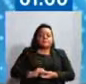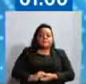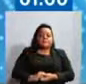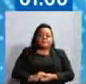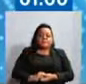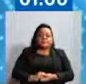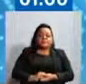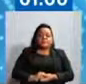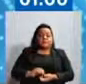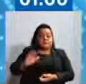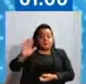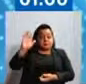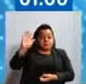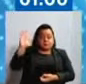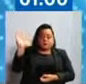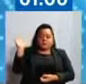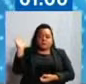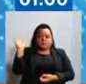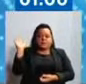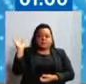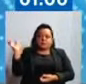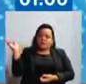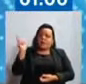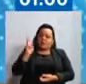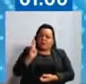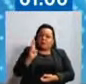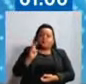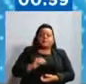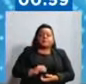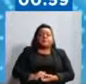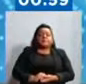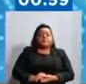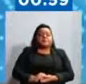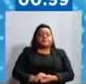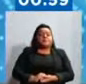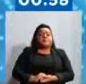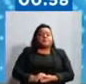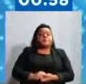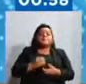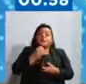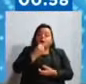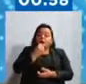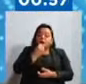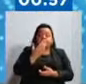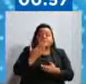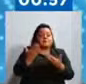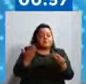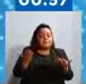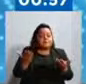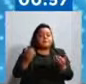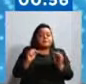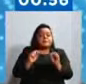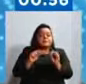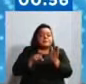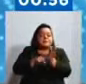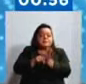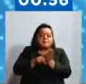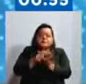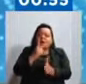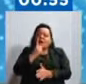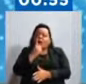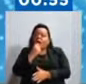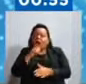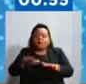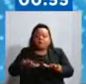Candidato Lindo Magação, a sua réplica? Bom, a questão dessas alagações, por falta de saneamento